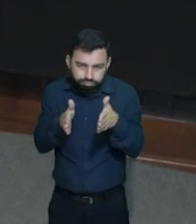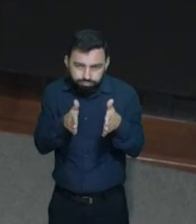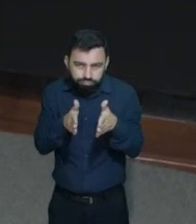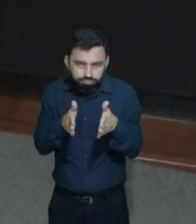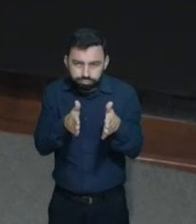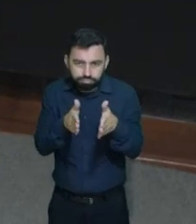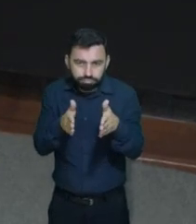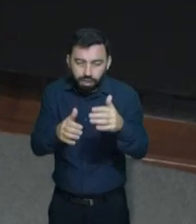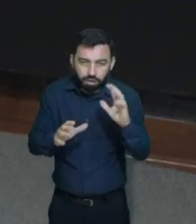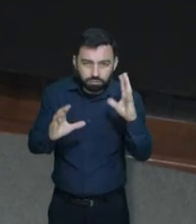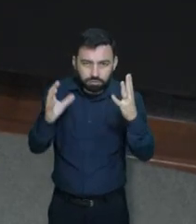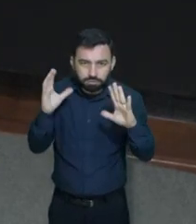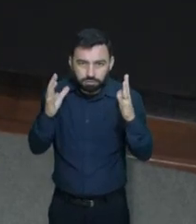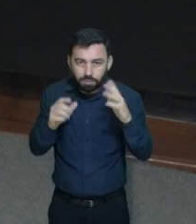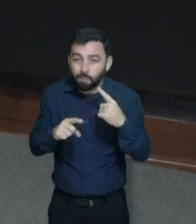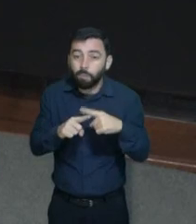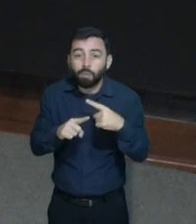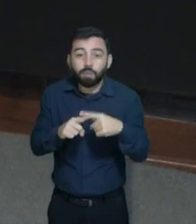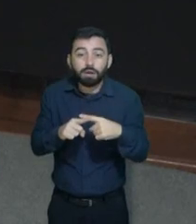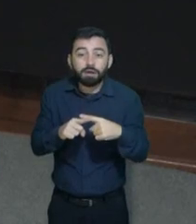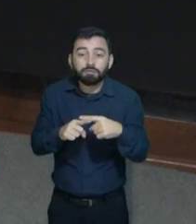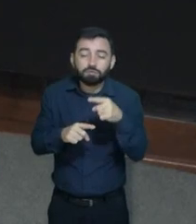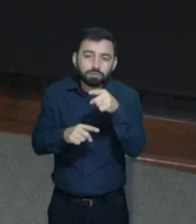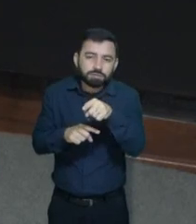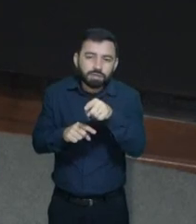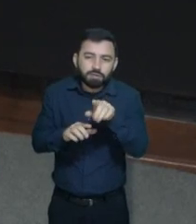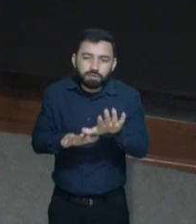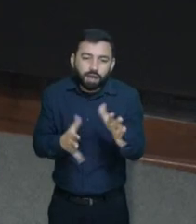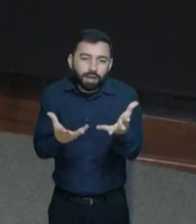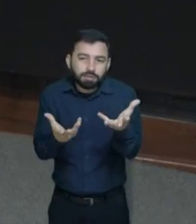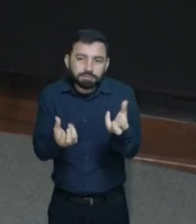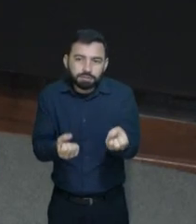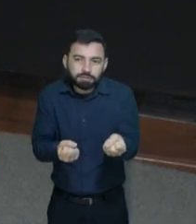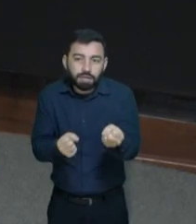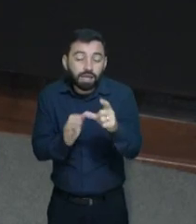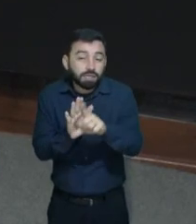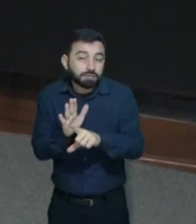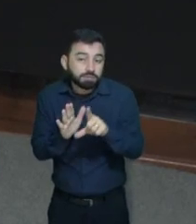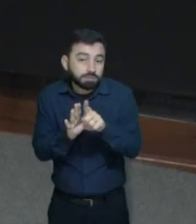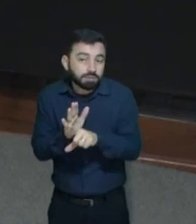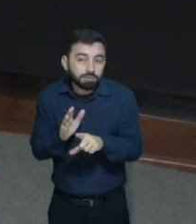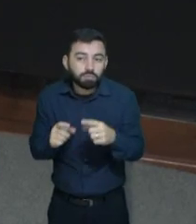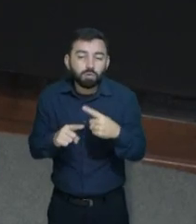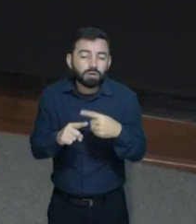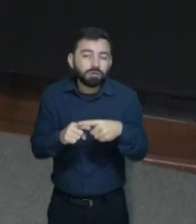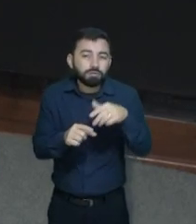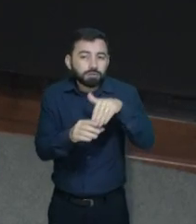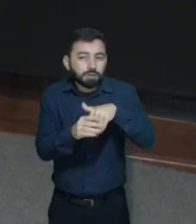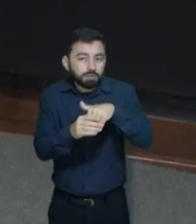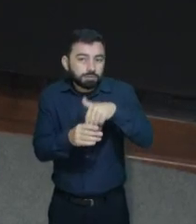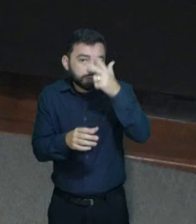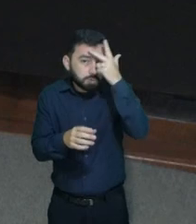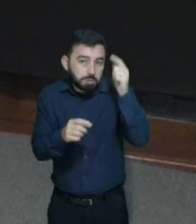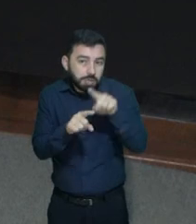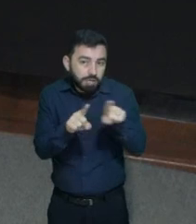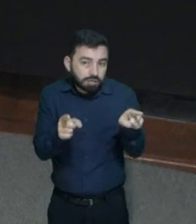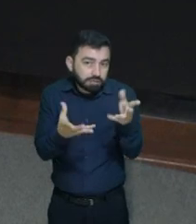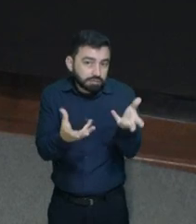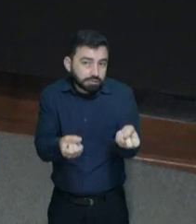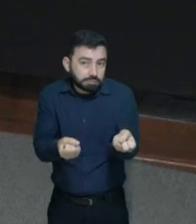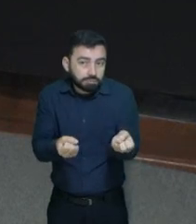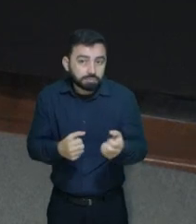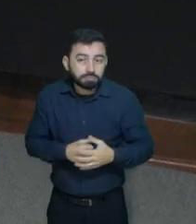sequência de acontecimento, então por que, que você fica a favor dessa legislação? Por que, que você vota em pessoas que são a favor